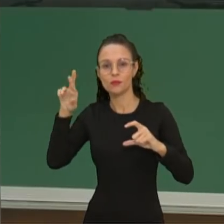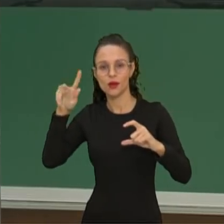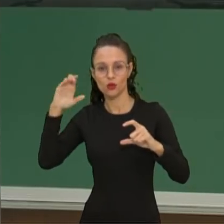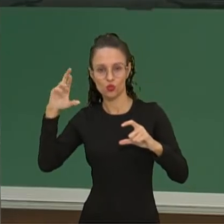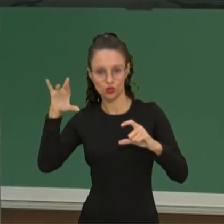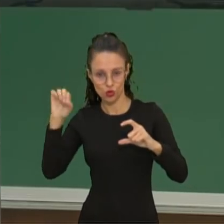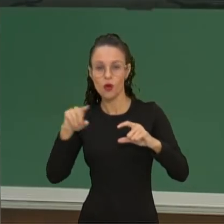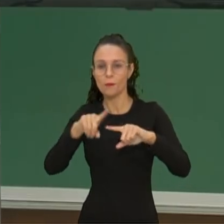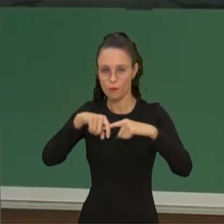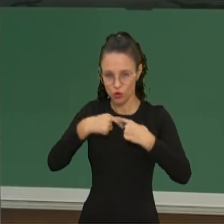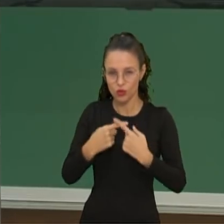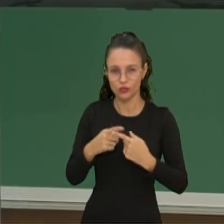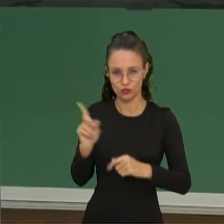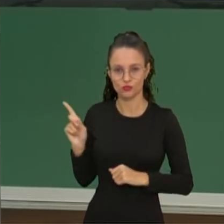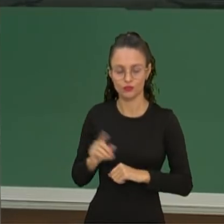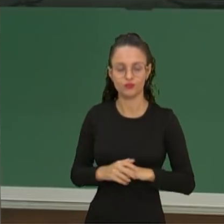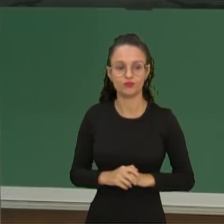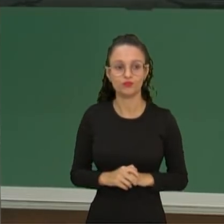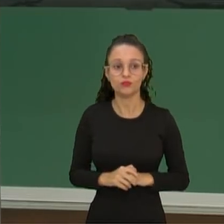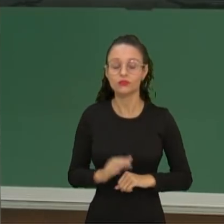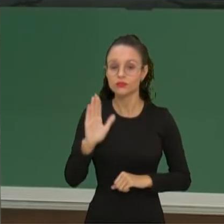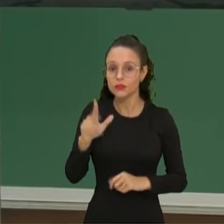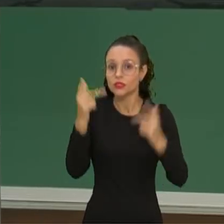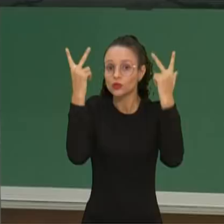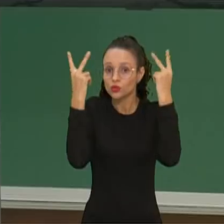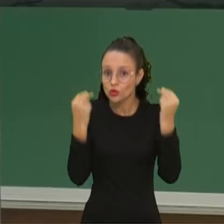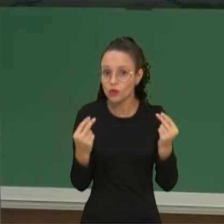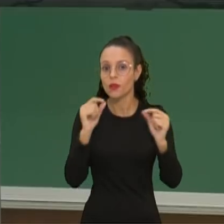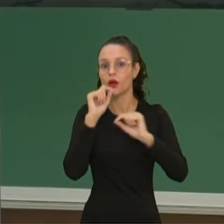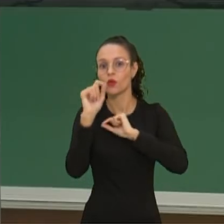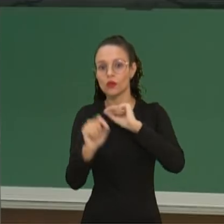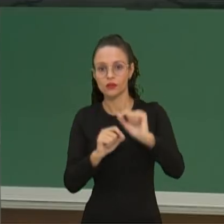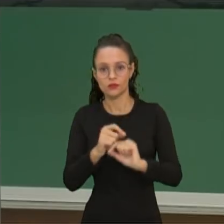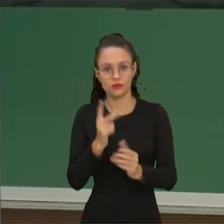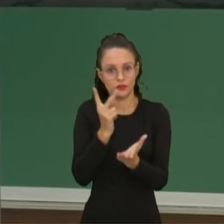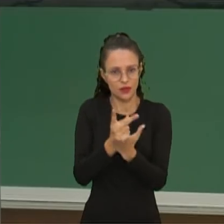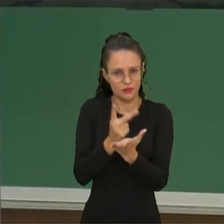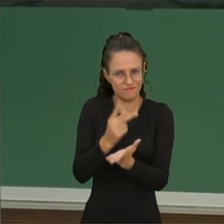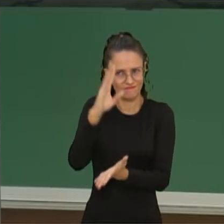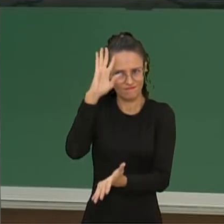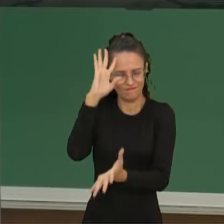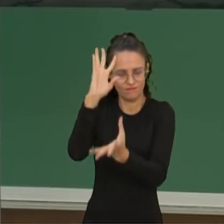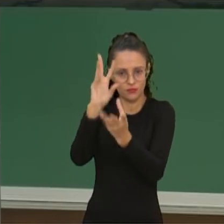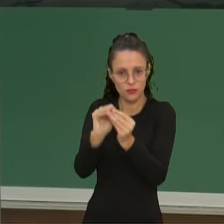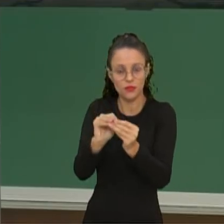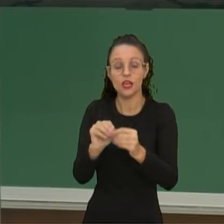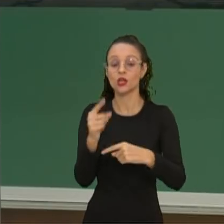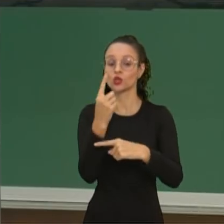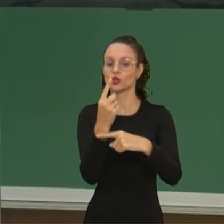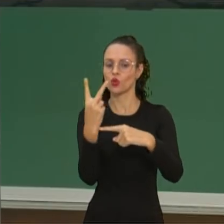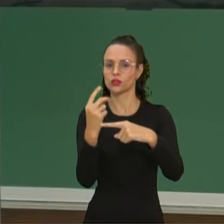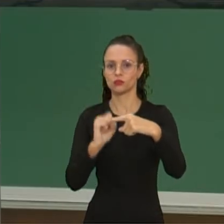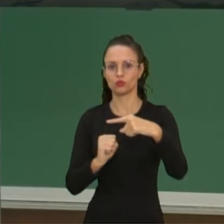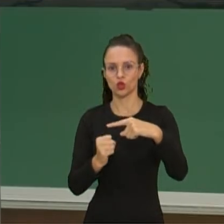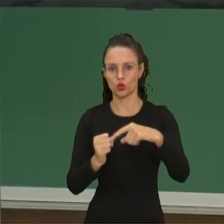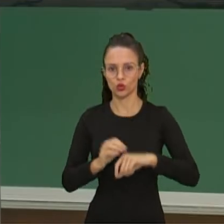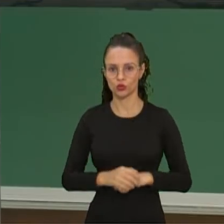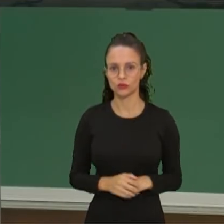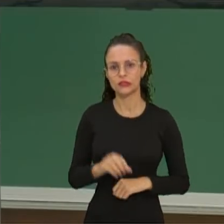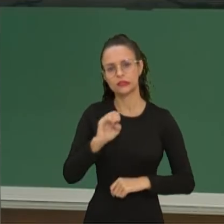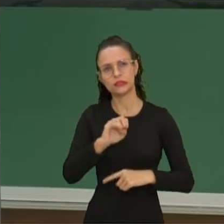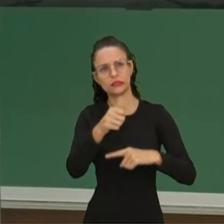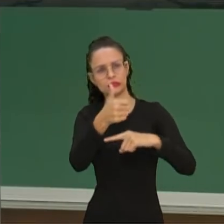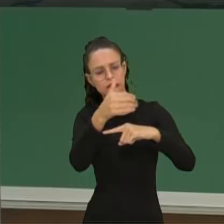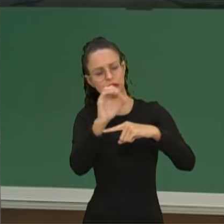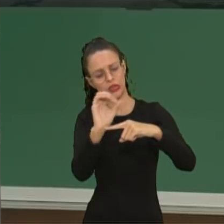Por isso essa unidade aí. Mas o normal, é importante sempre a gente saber que é 12 por 8. Se estiver 10